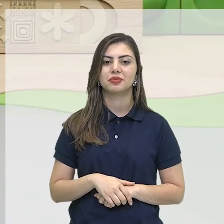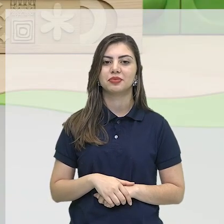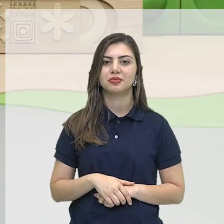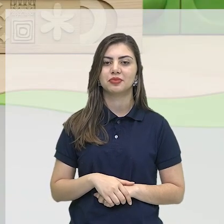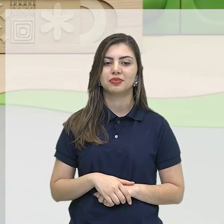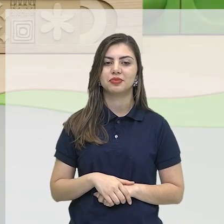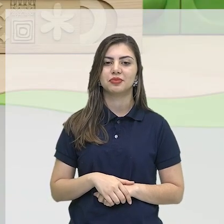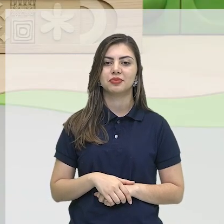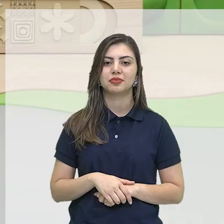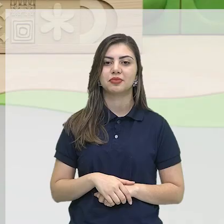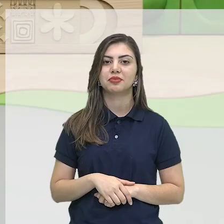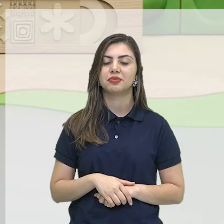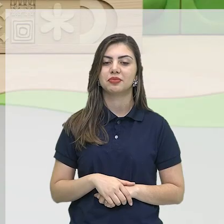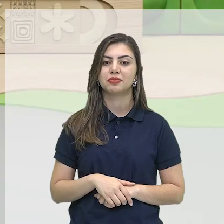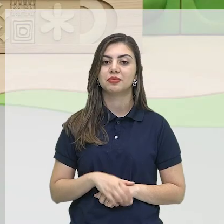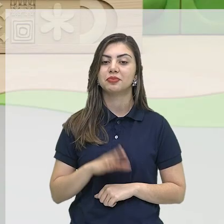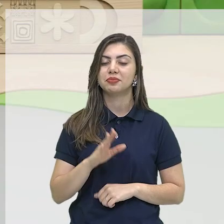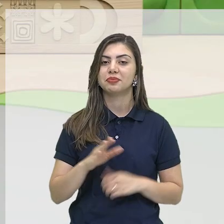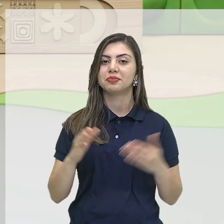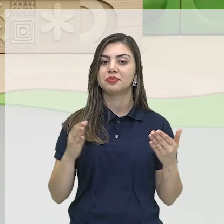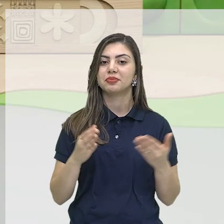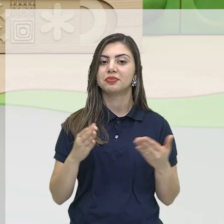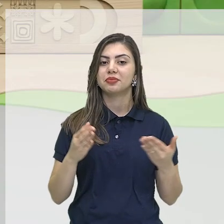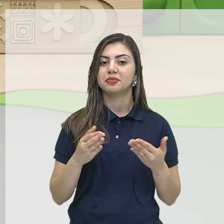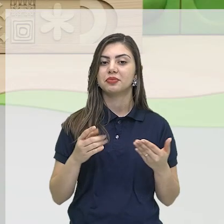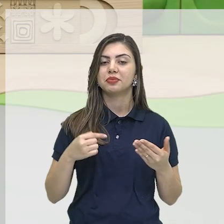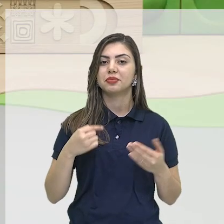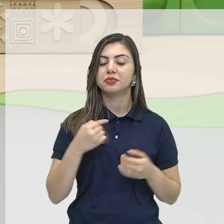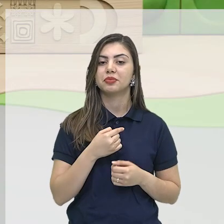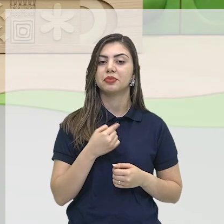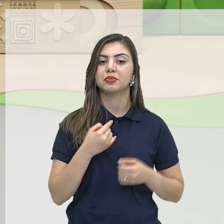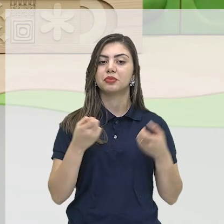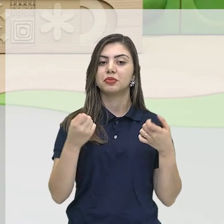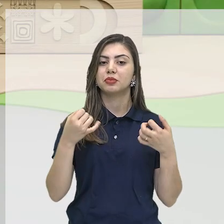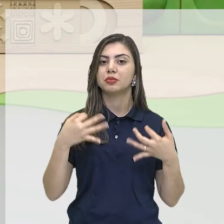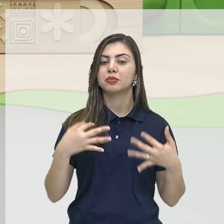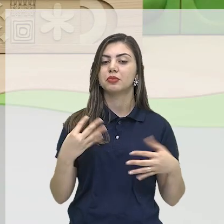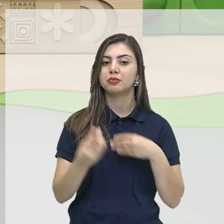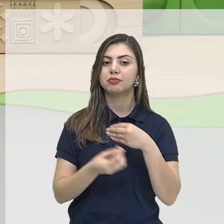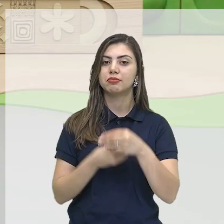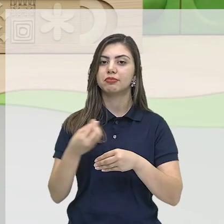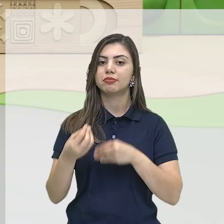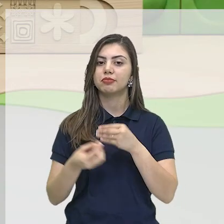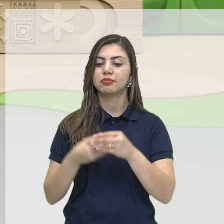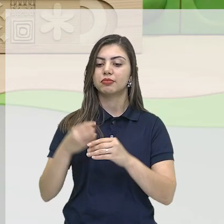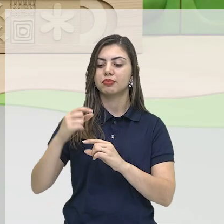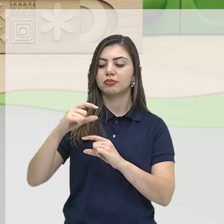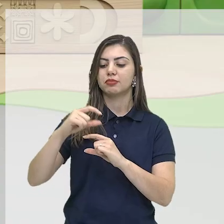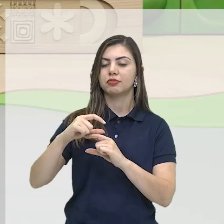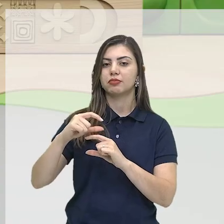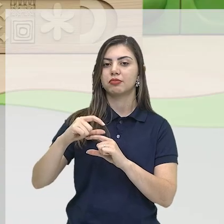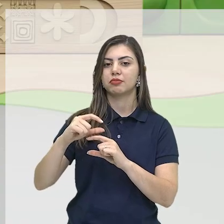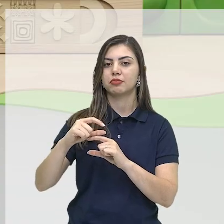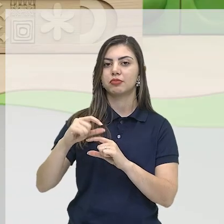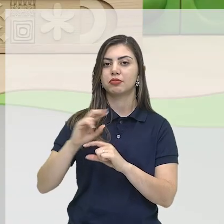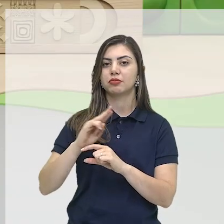agora exemplificar misturas heterogêneas, também que fazem parte do nosso dia a dia.